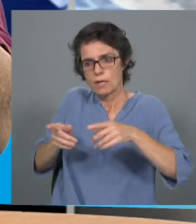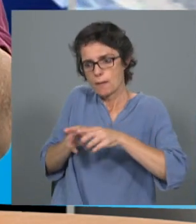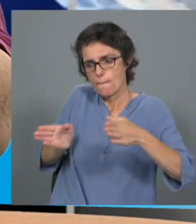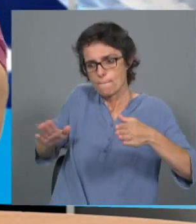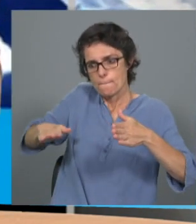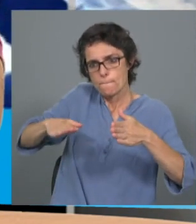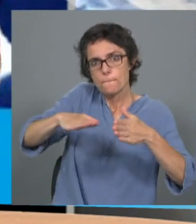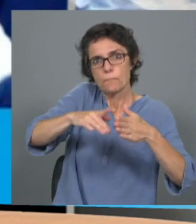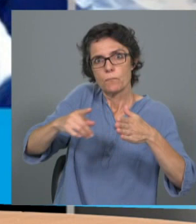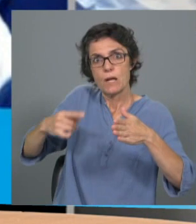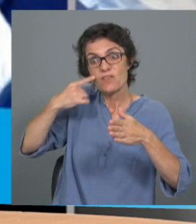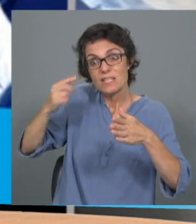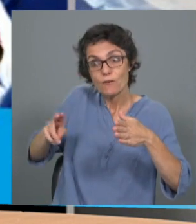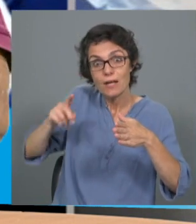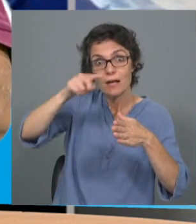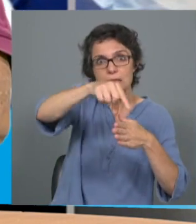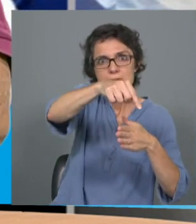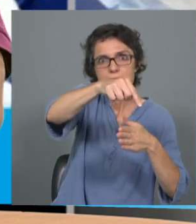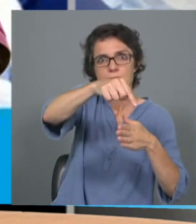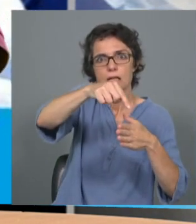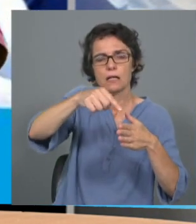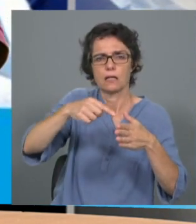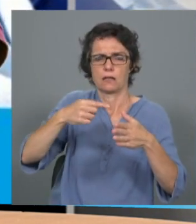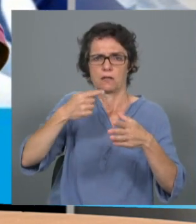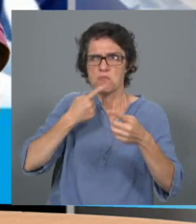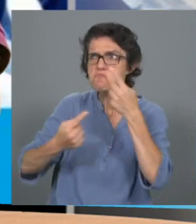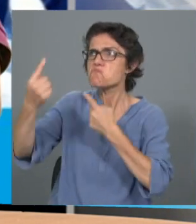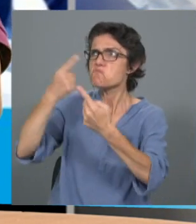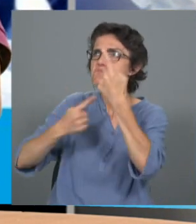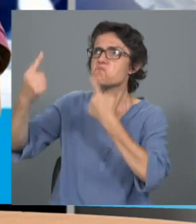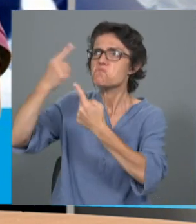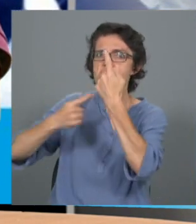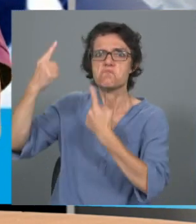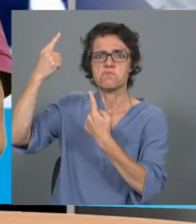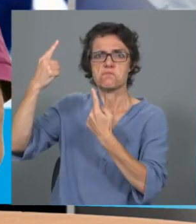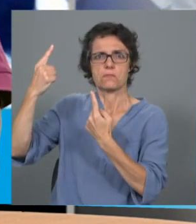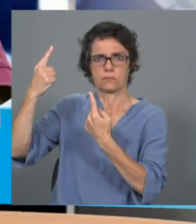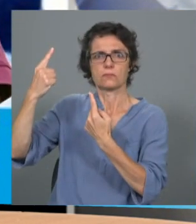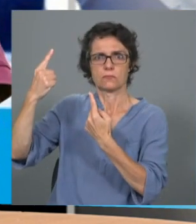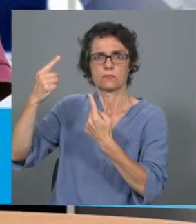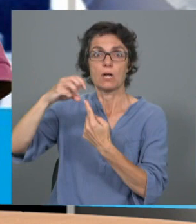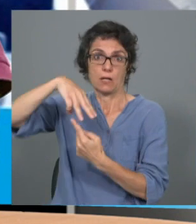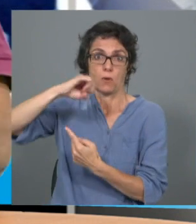a reclamar com Deus e com os enviados de Deus, os chefes do povo, Moisés, não é? Bem,